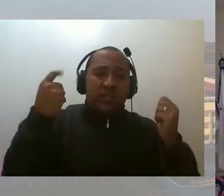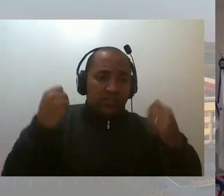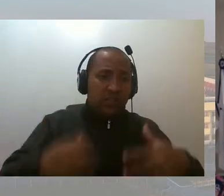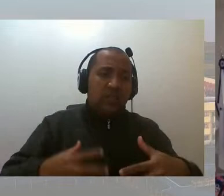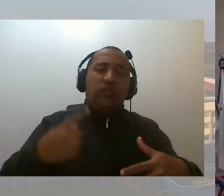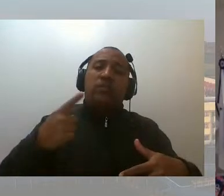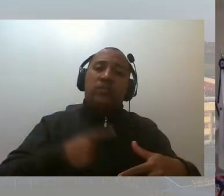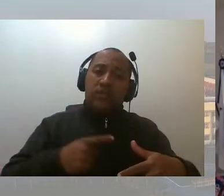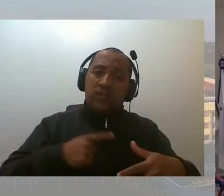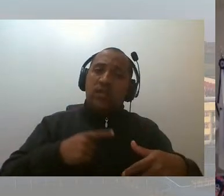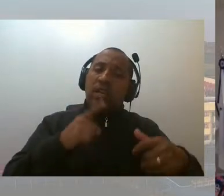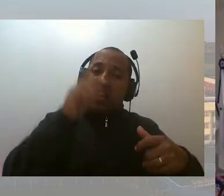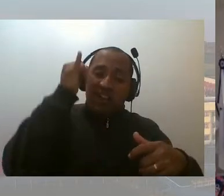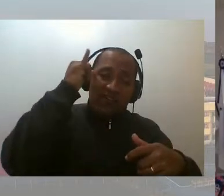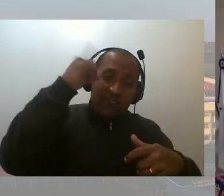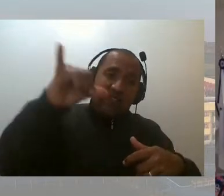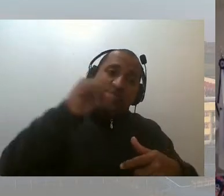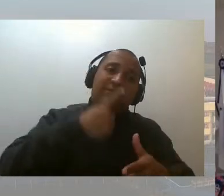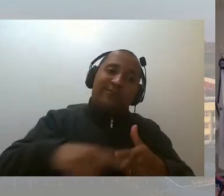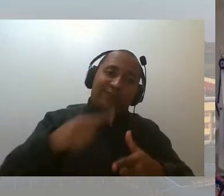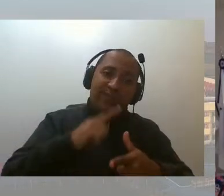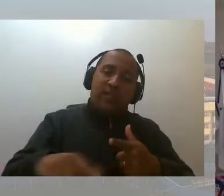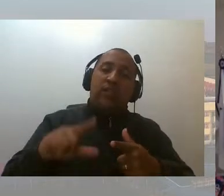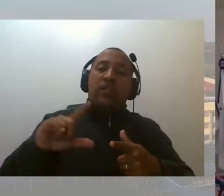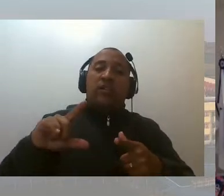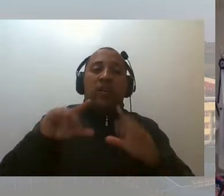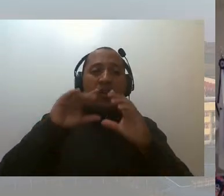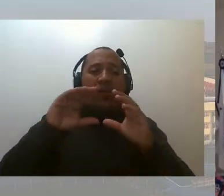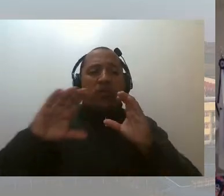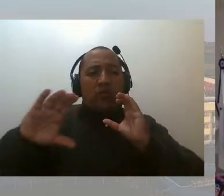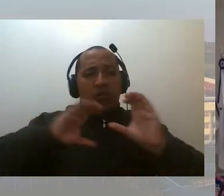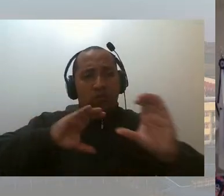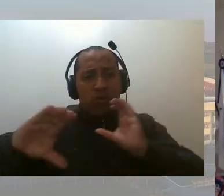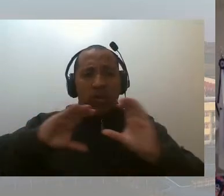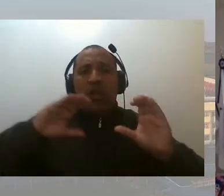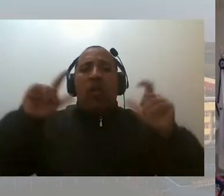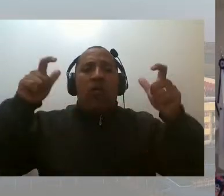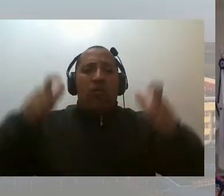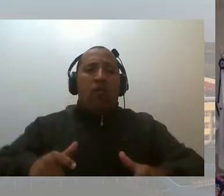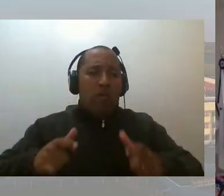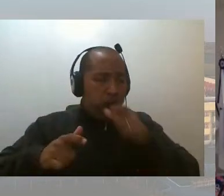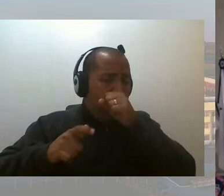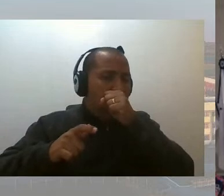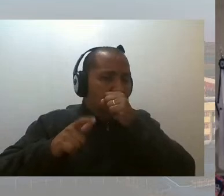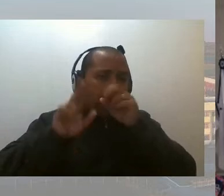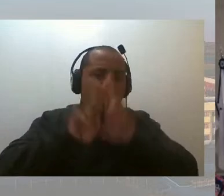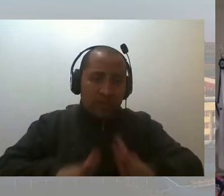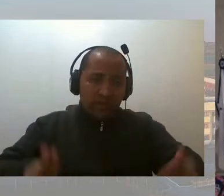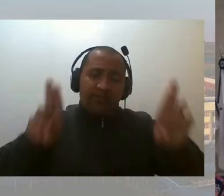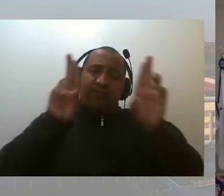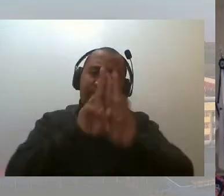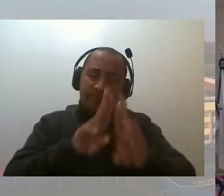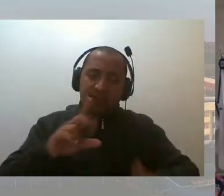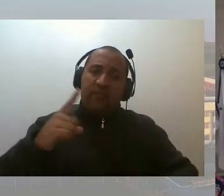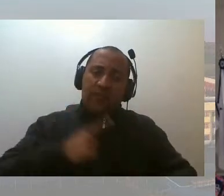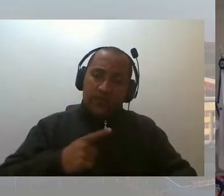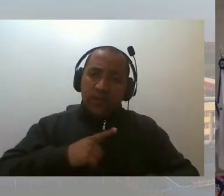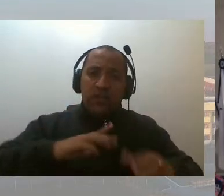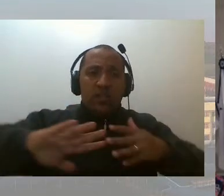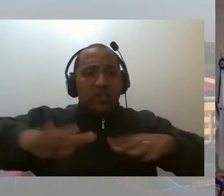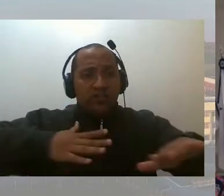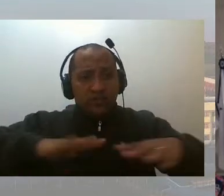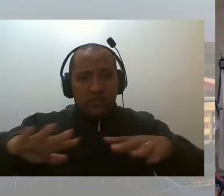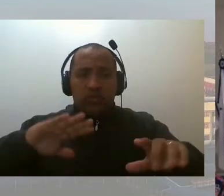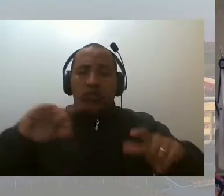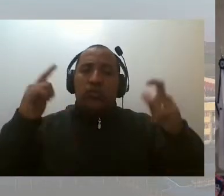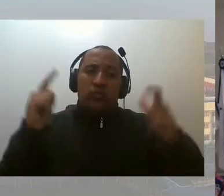esse ruído na comunicação da nossa universidade e não sucateie as nossas mobilizações e os